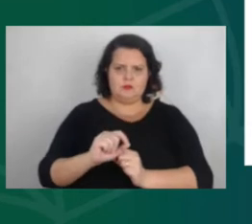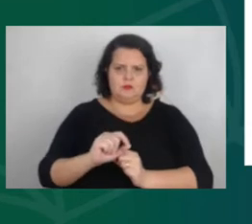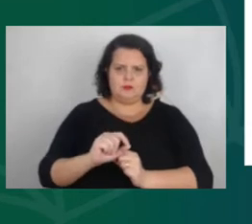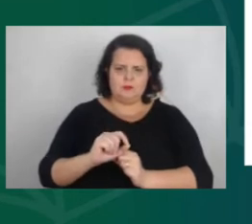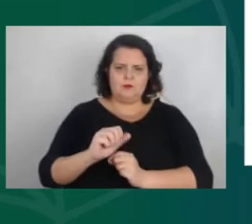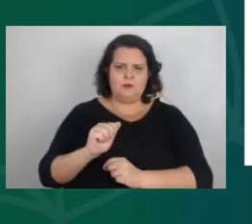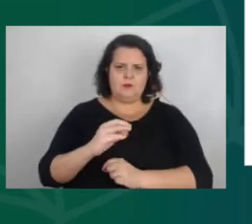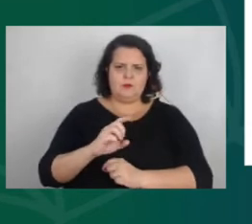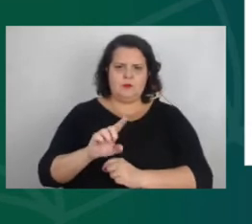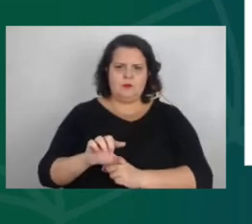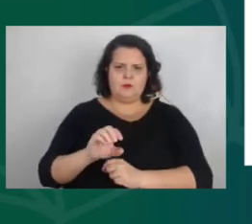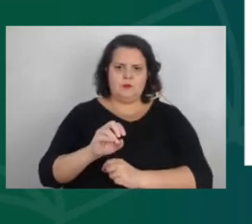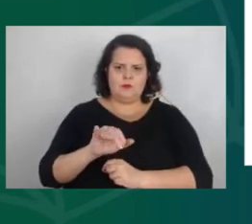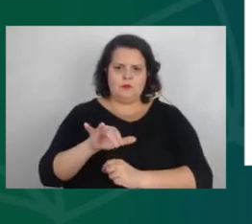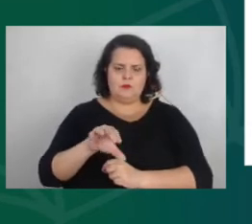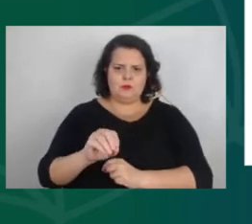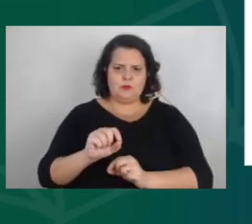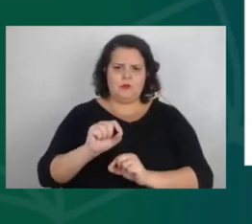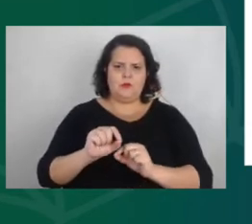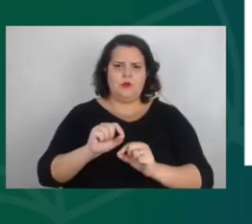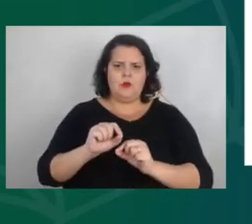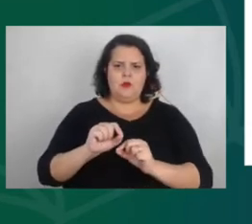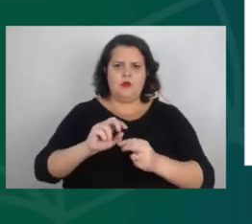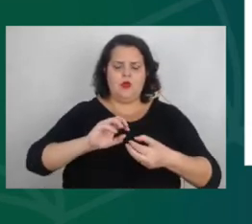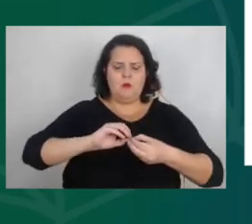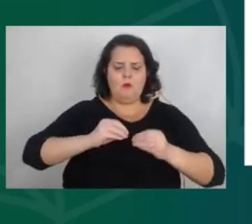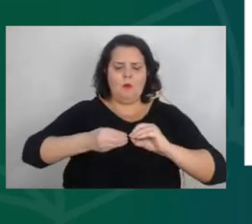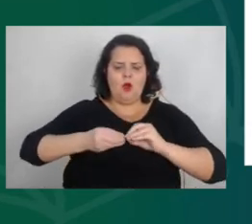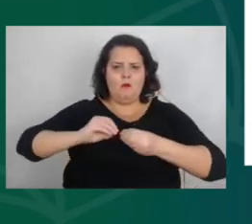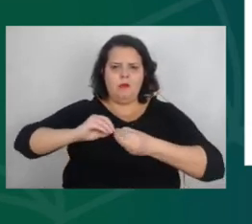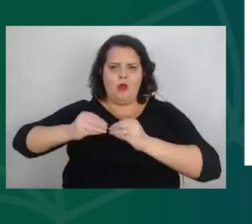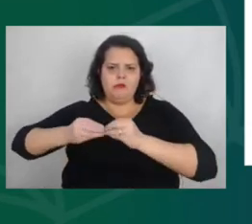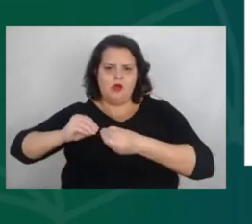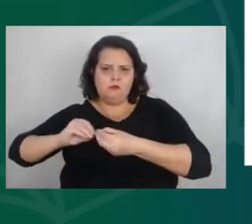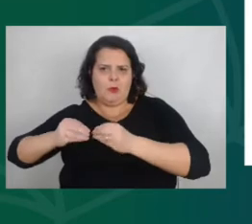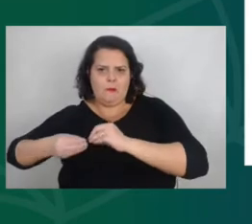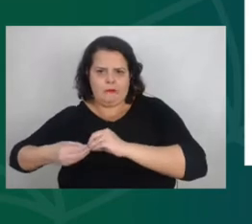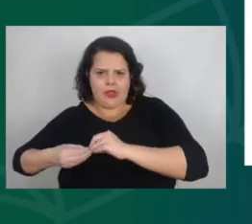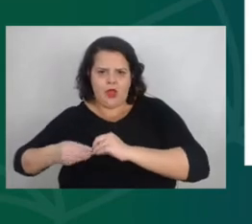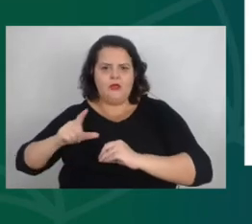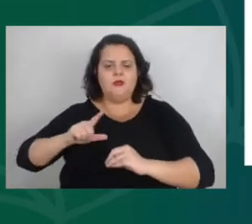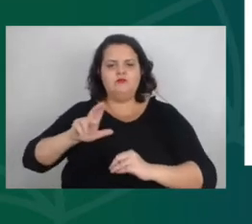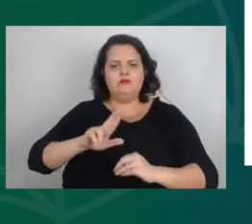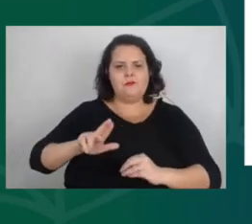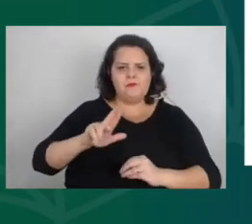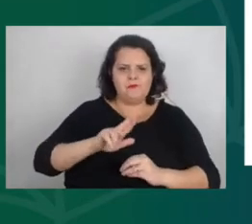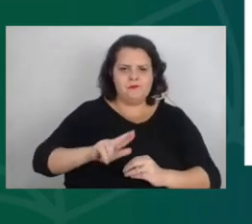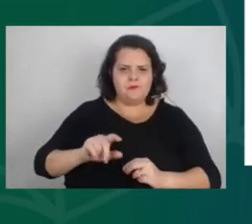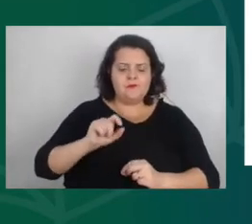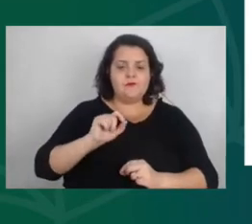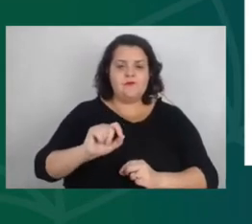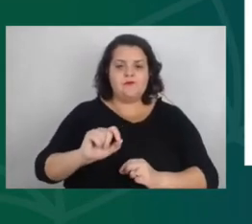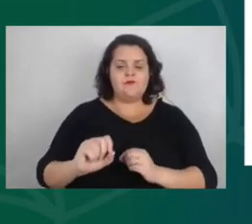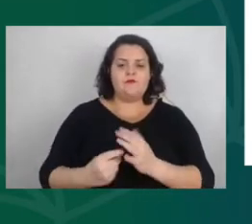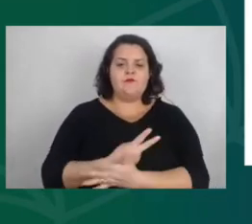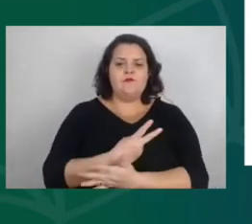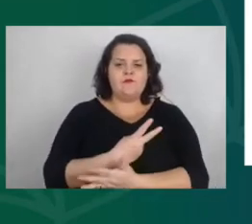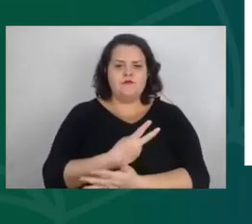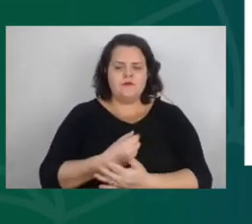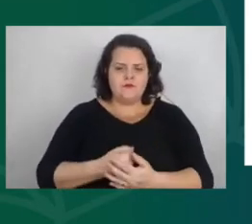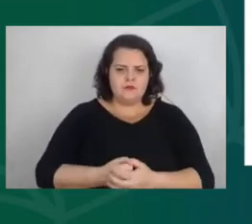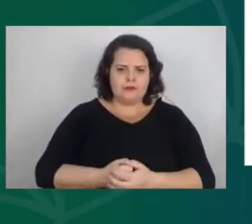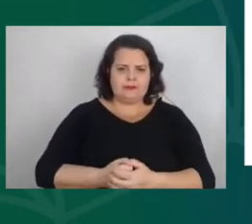indústria têxtil, são as moléculas que têm esse radical, eles causam